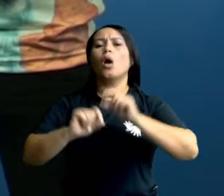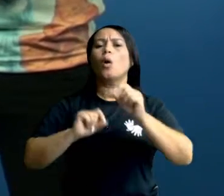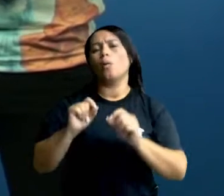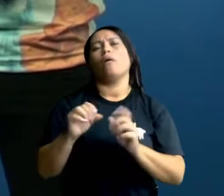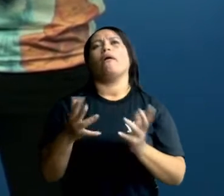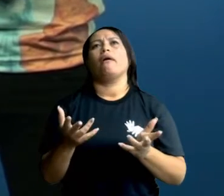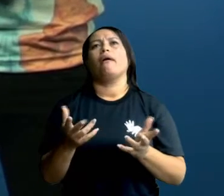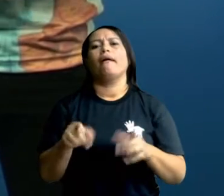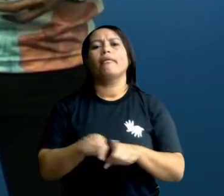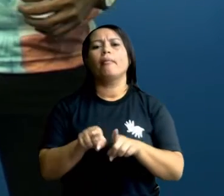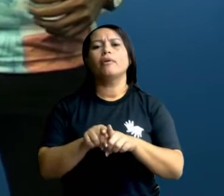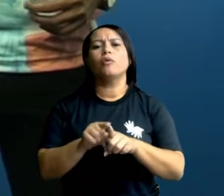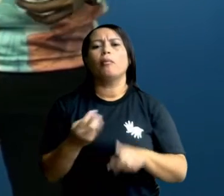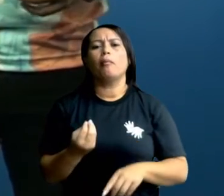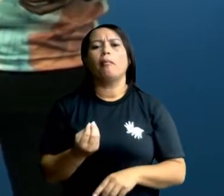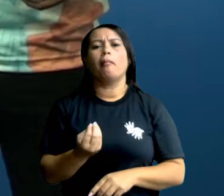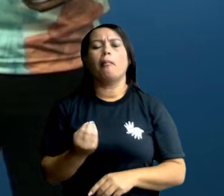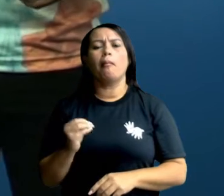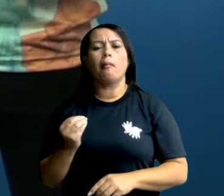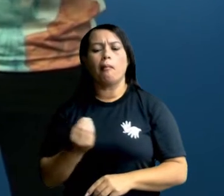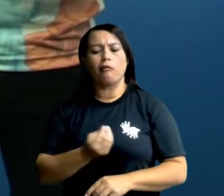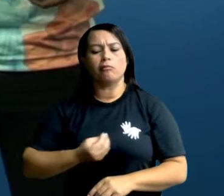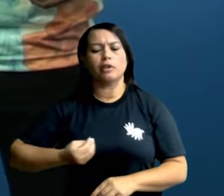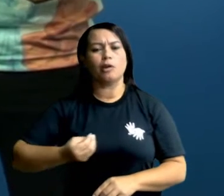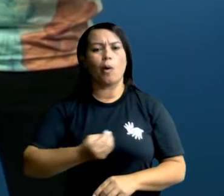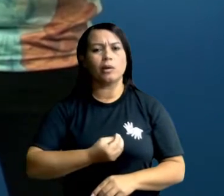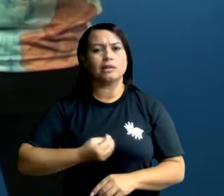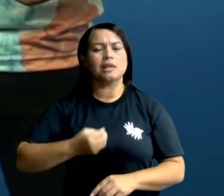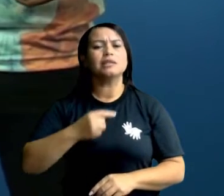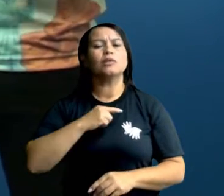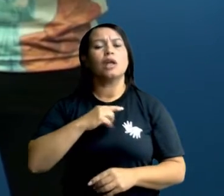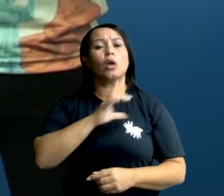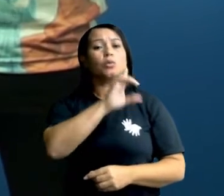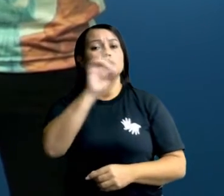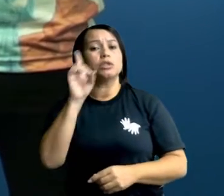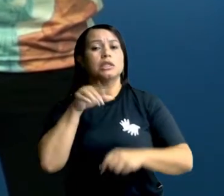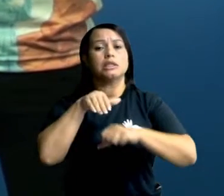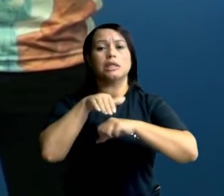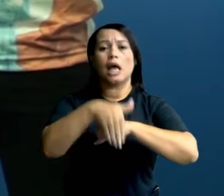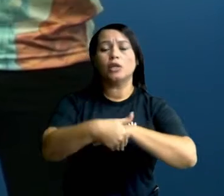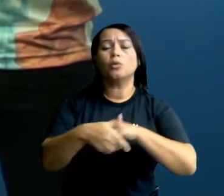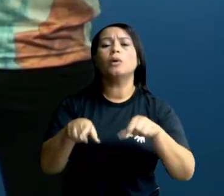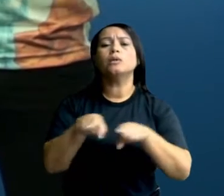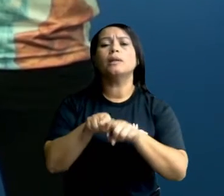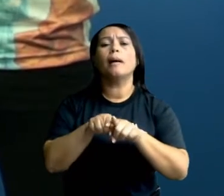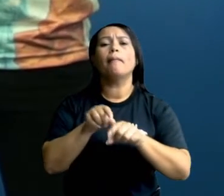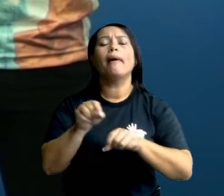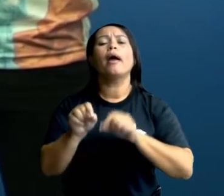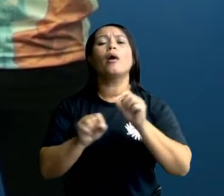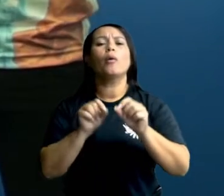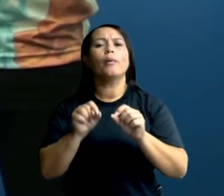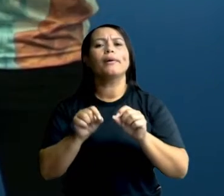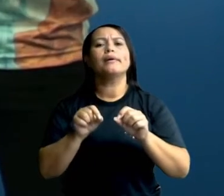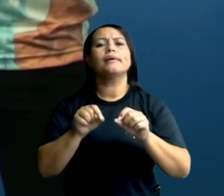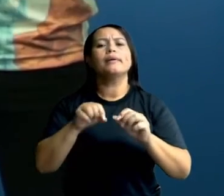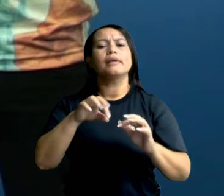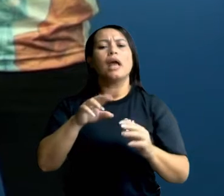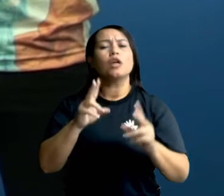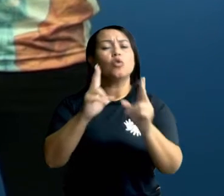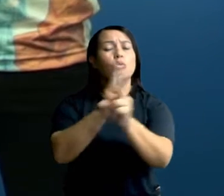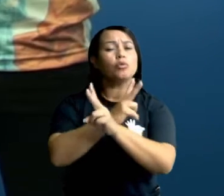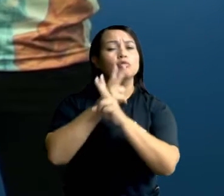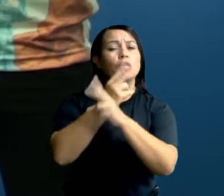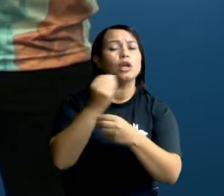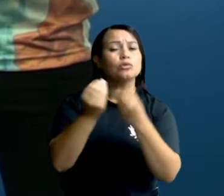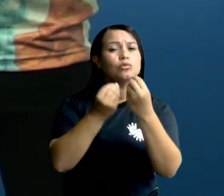decorrentes do movimento de rotação, a gente tem a sucessão de dias e das noites, a questão da dinâmica da circulação atmosférica dos ventos vai